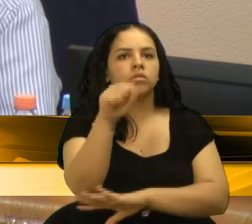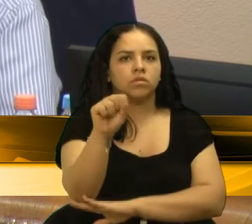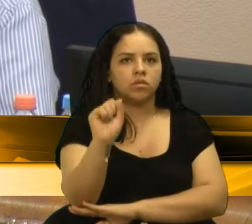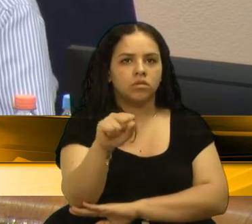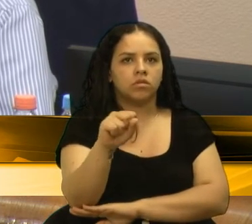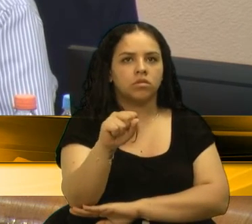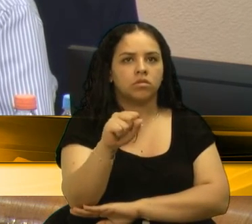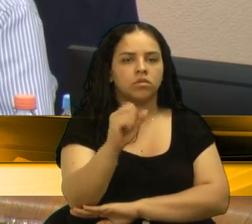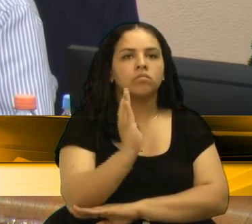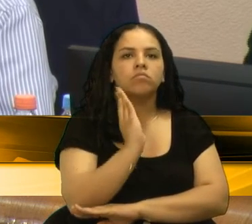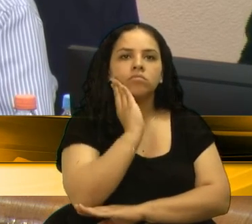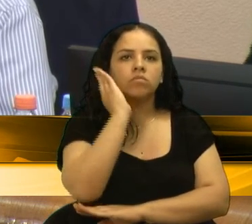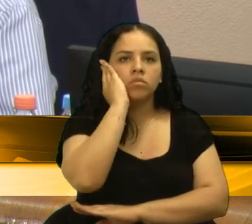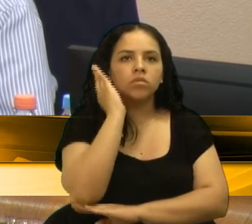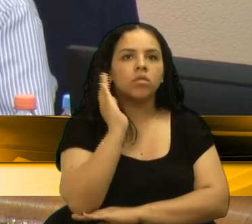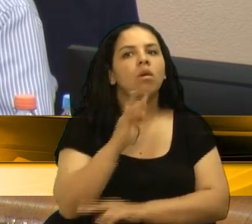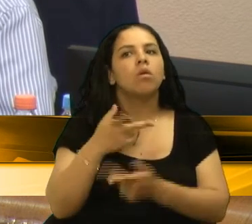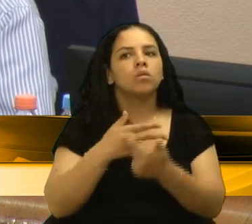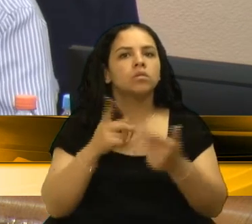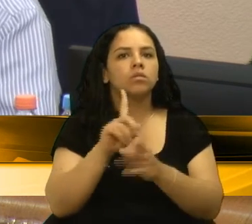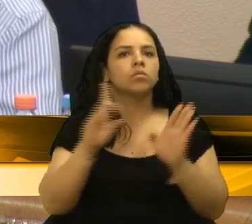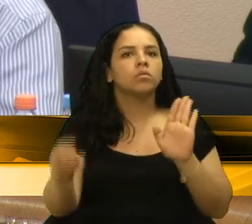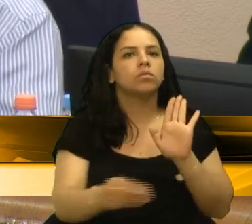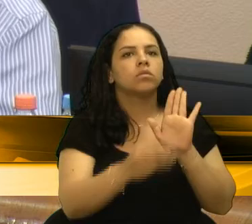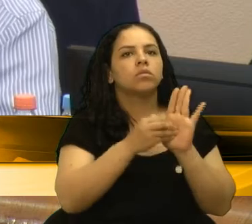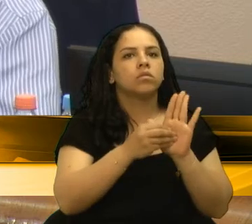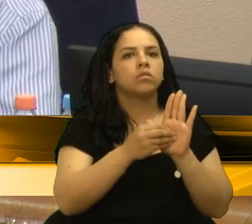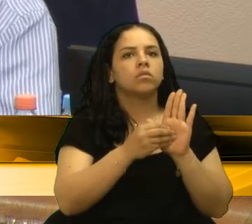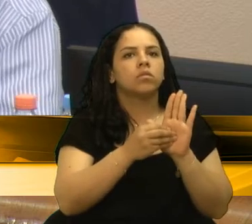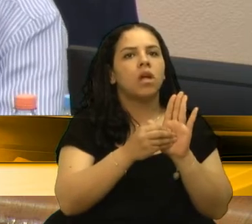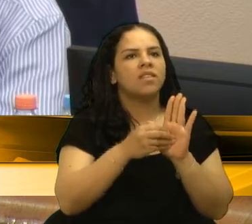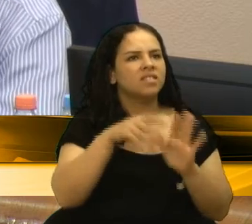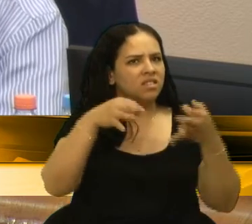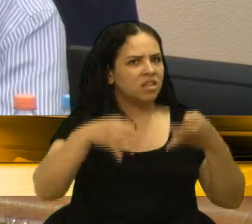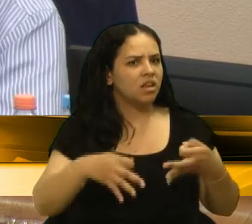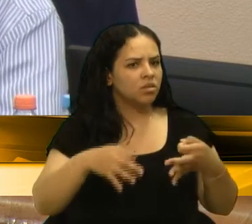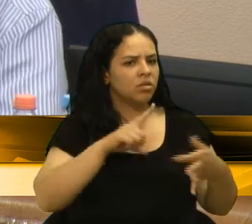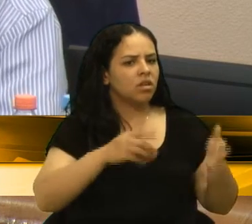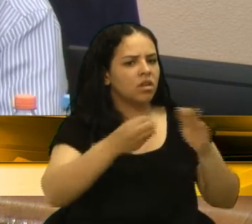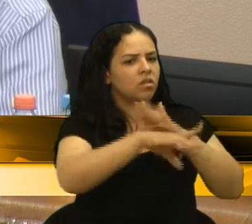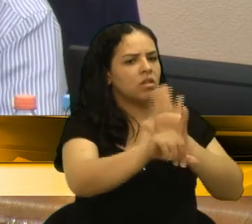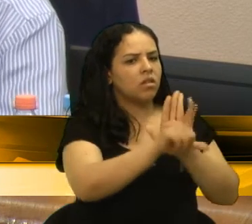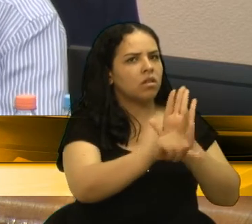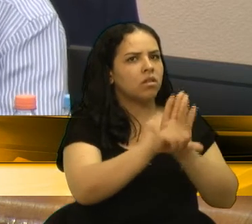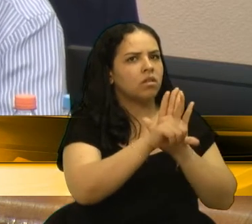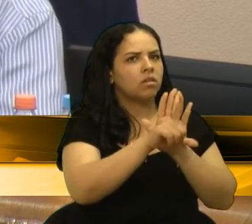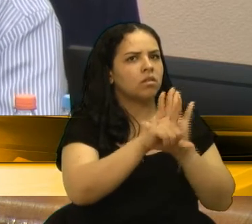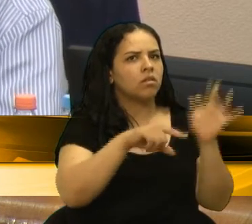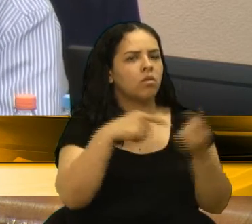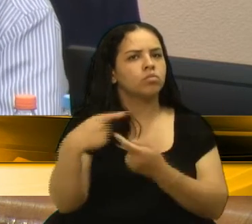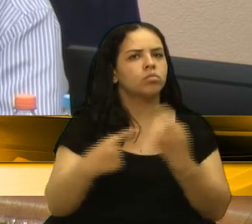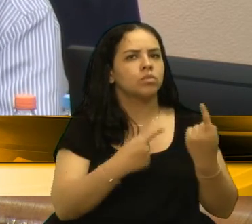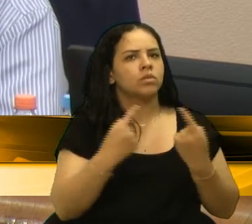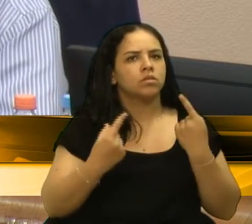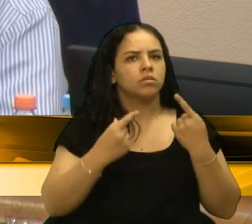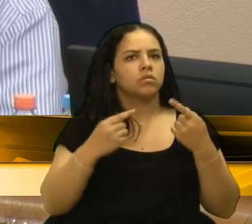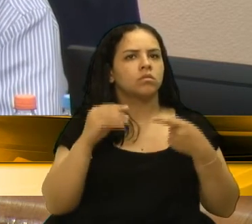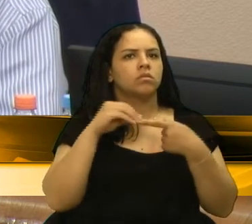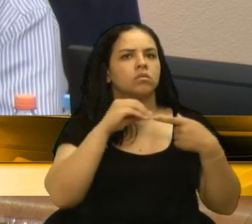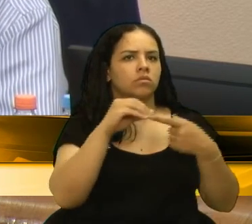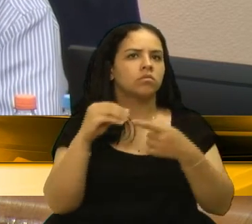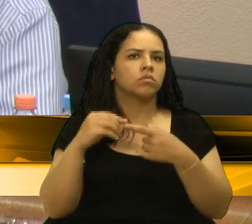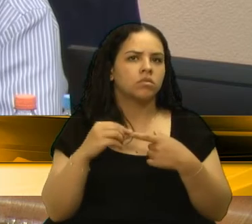Doutora Cássia, algumas questões não foram contempladas, são de cunho legal? Não. Eram algumas questões pontuais em termos de